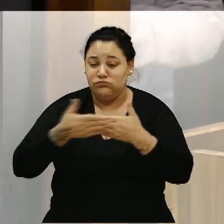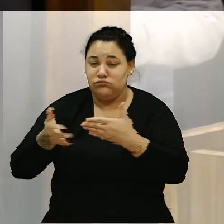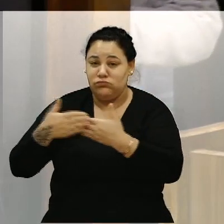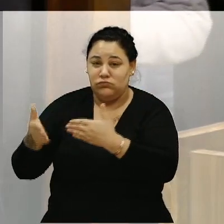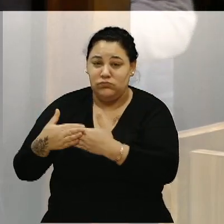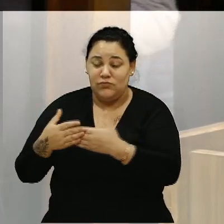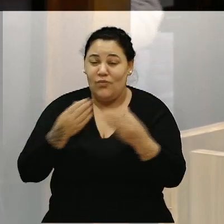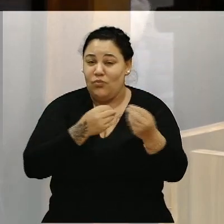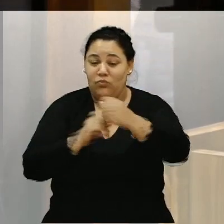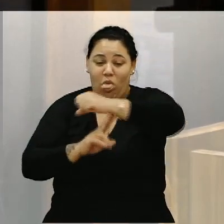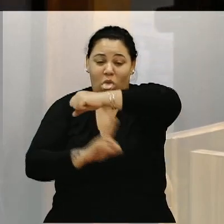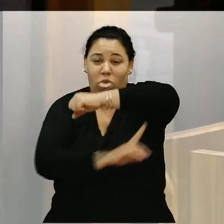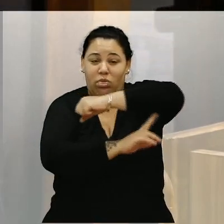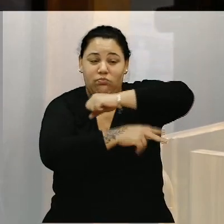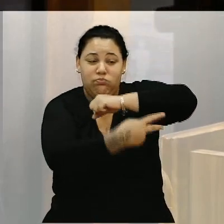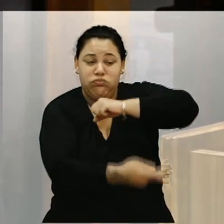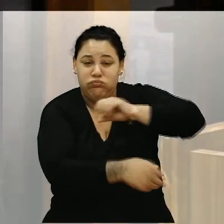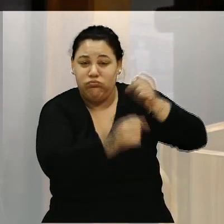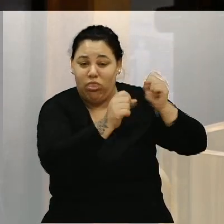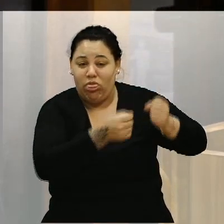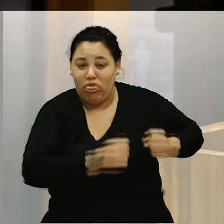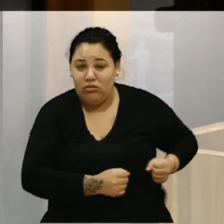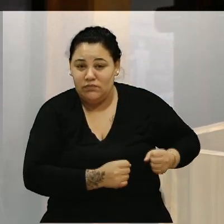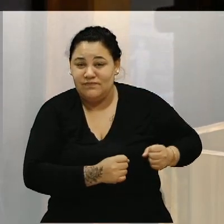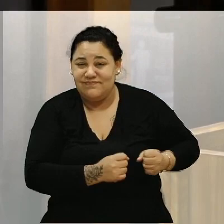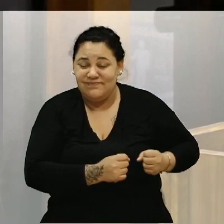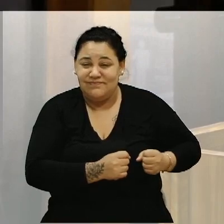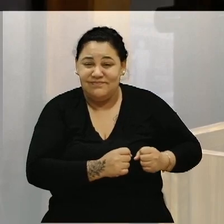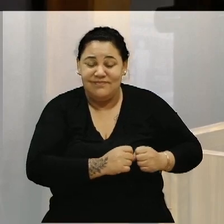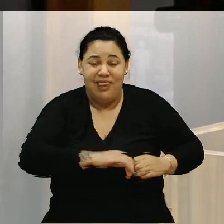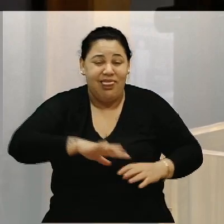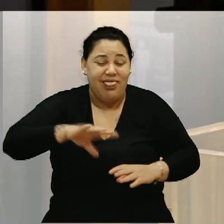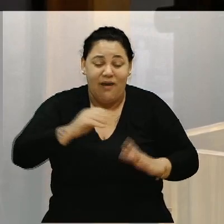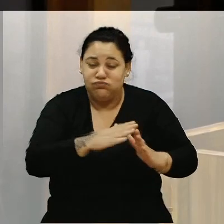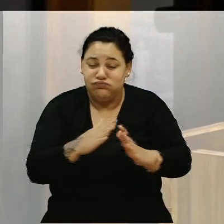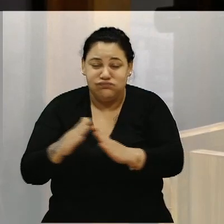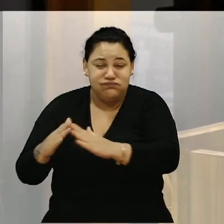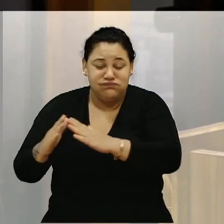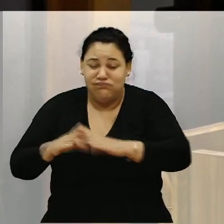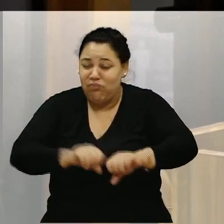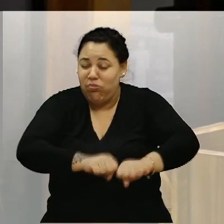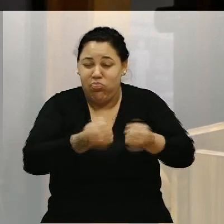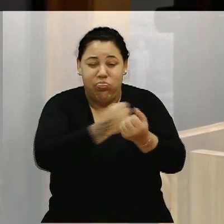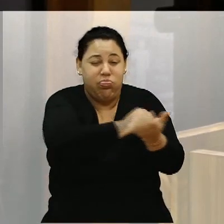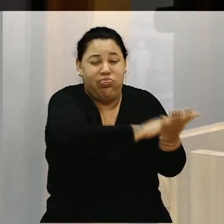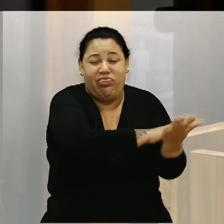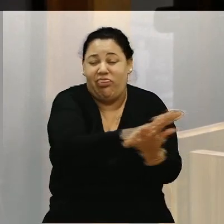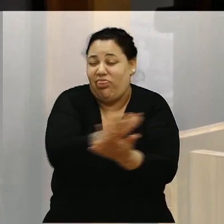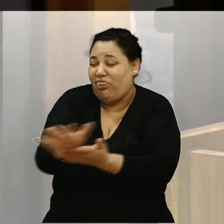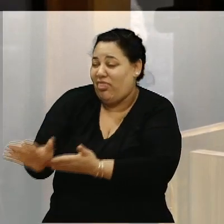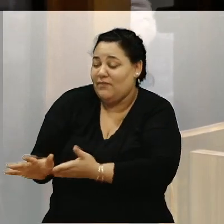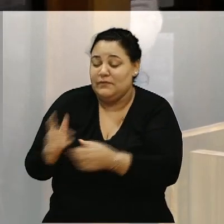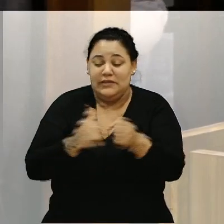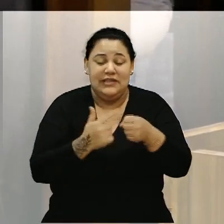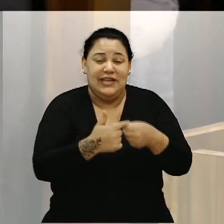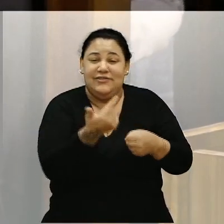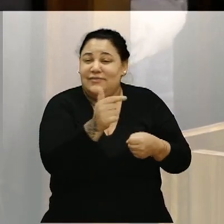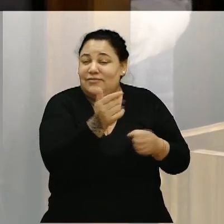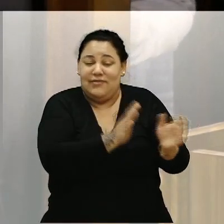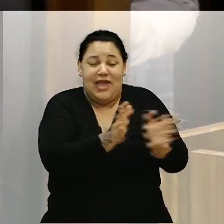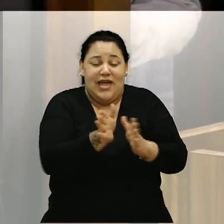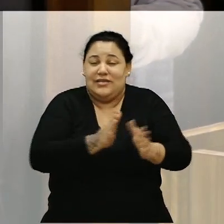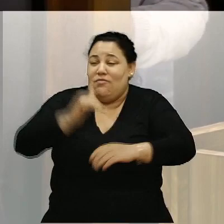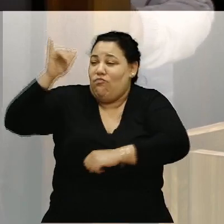pontes caídas e danificadas, milhares de casas destruídas, cidades sem qualquer tipo de acesso terrestre,